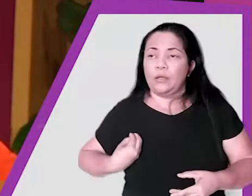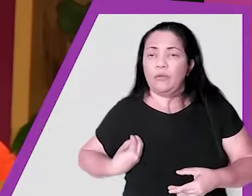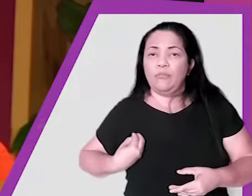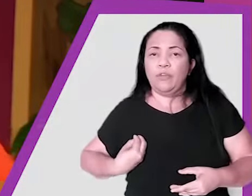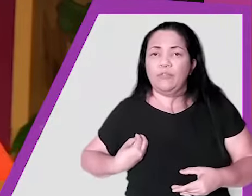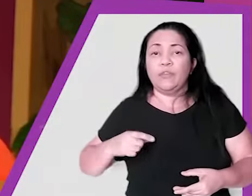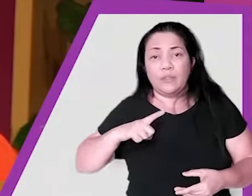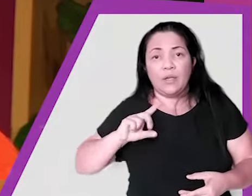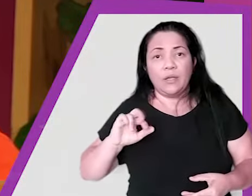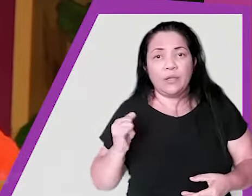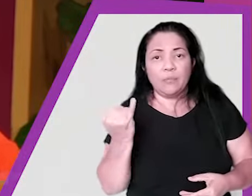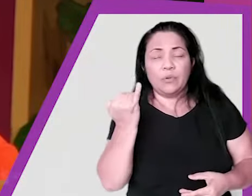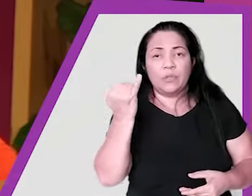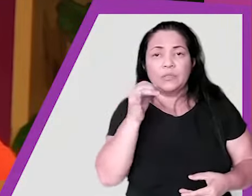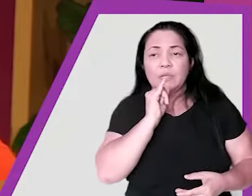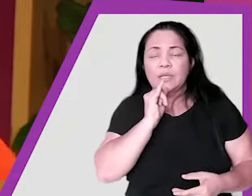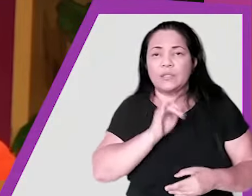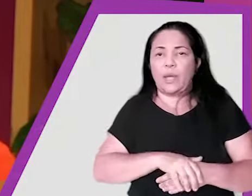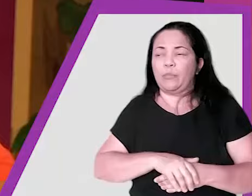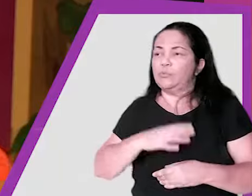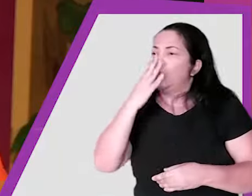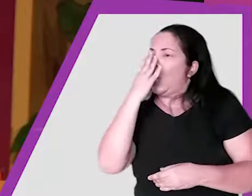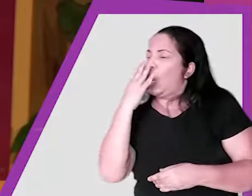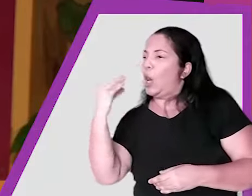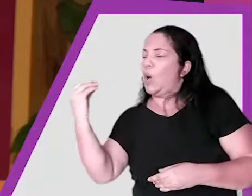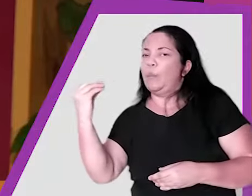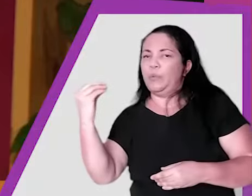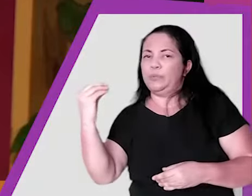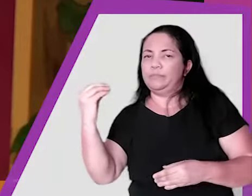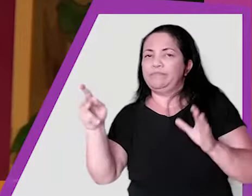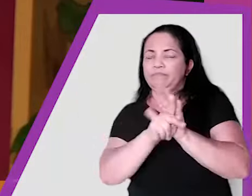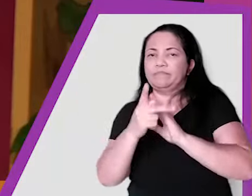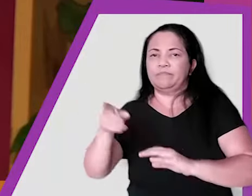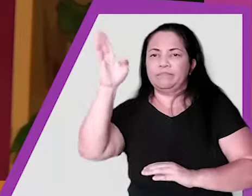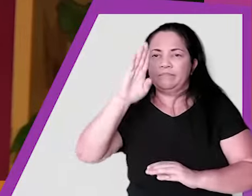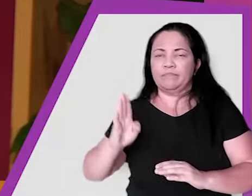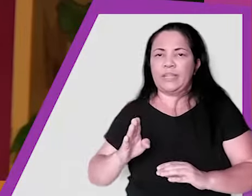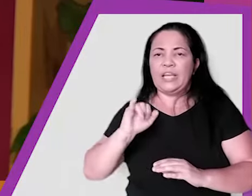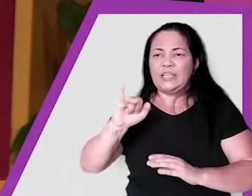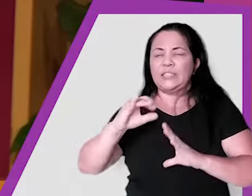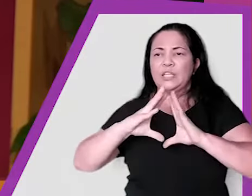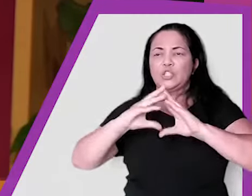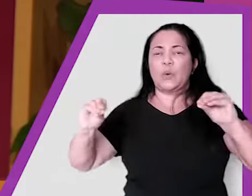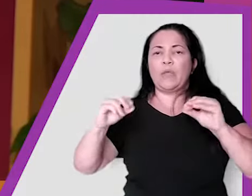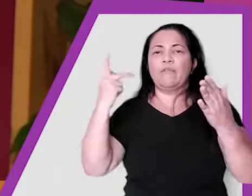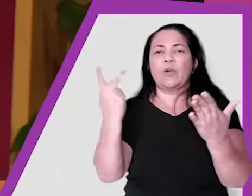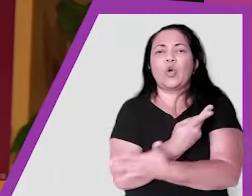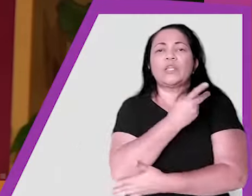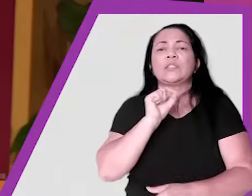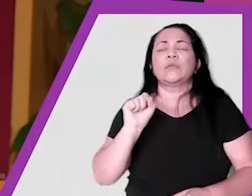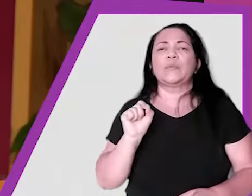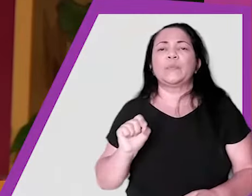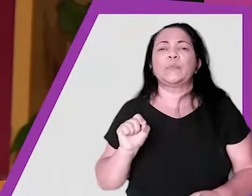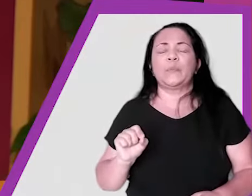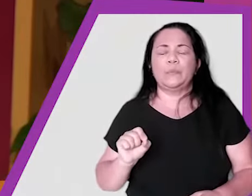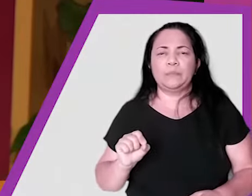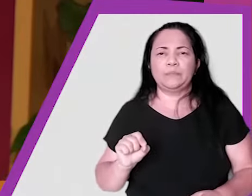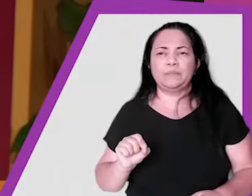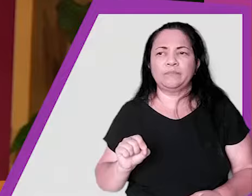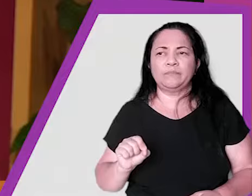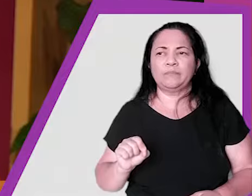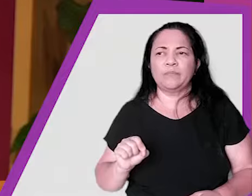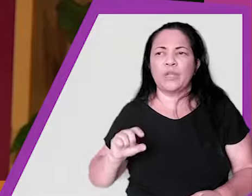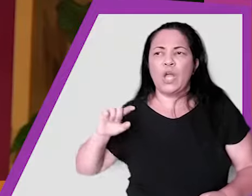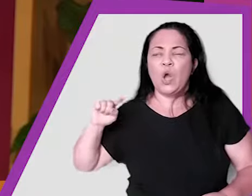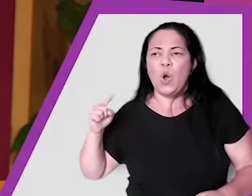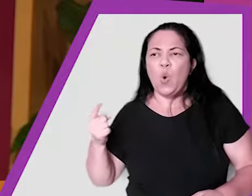vários processos da natureza, que podem fazer muita diferença. Então, por exemplo, será o lobo-guará é um animal que está ameaçado de